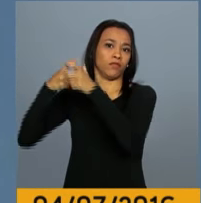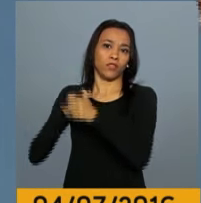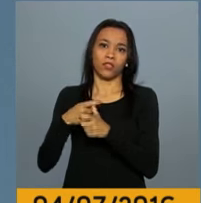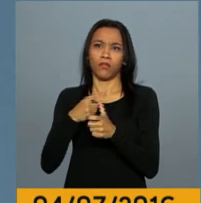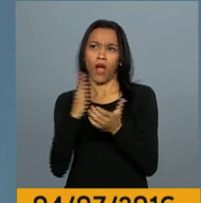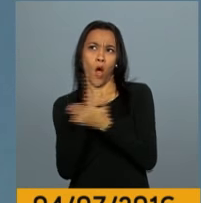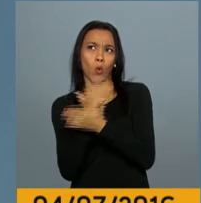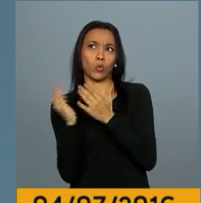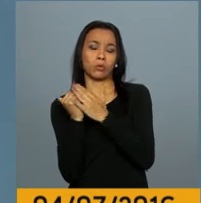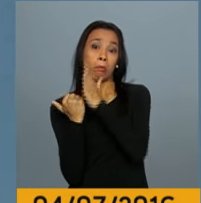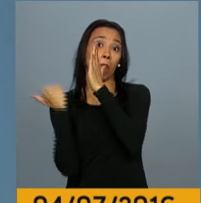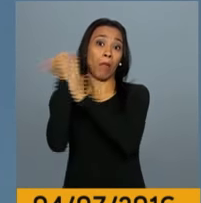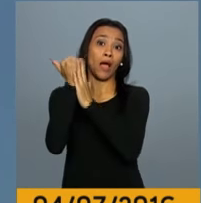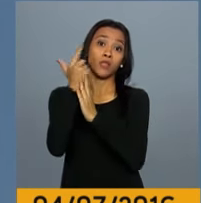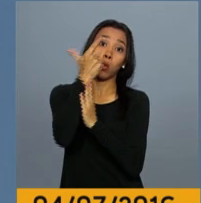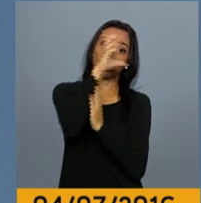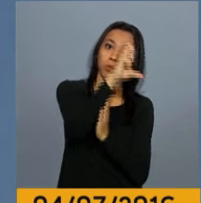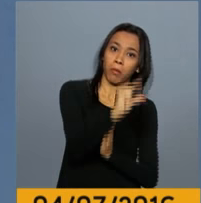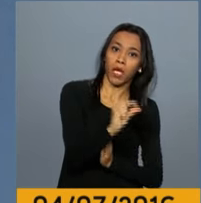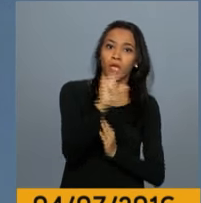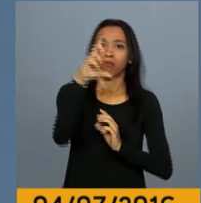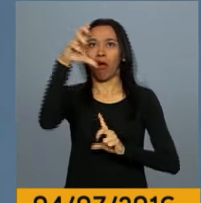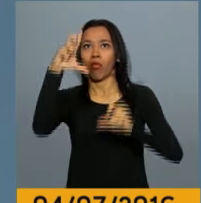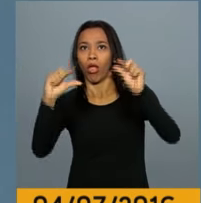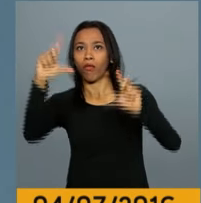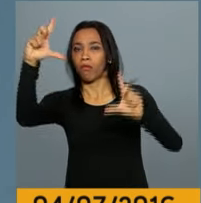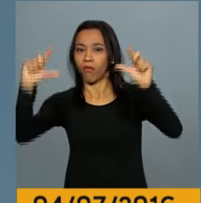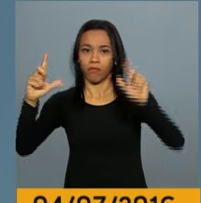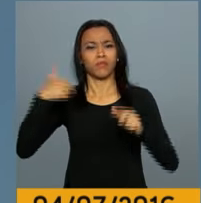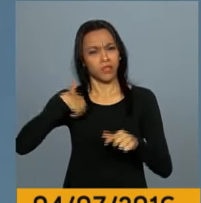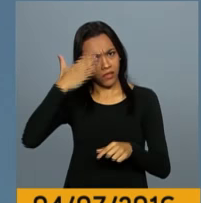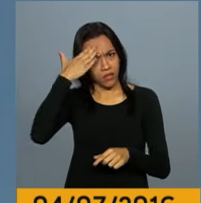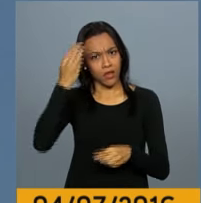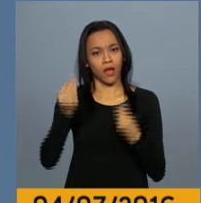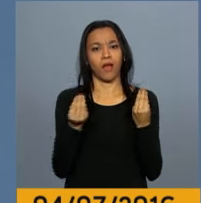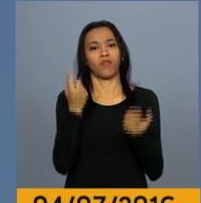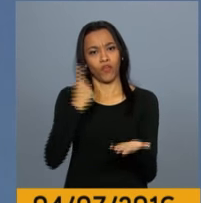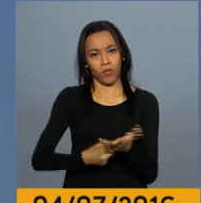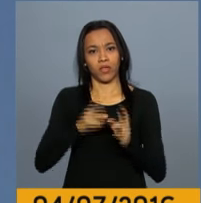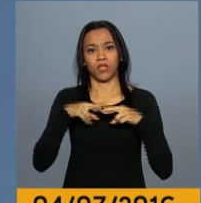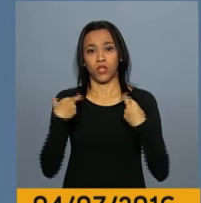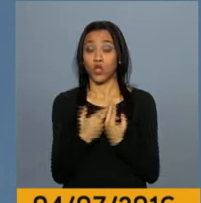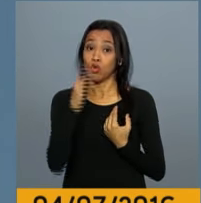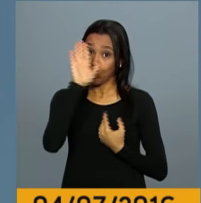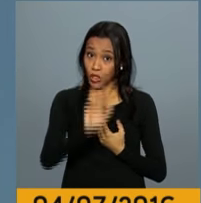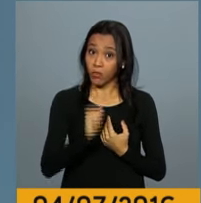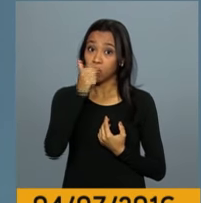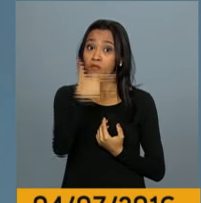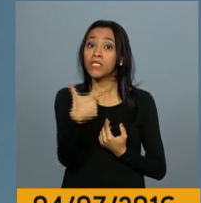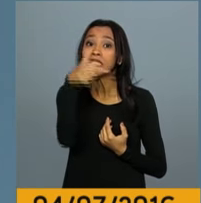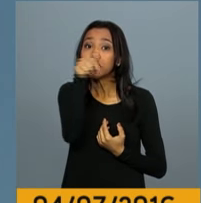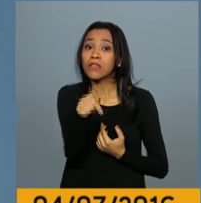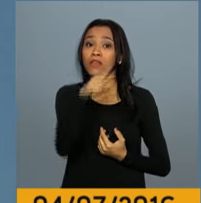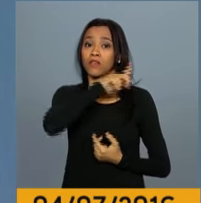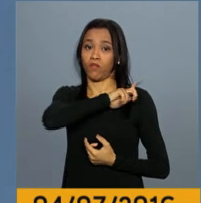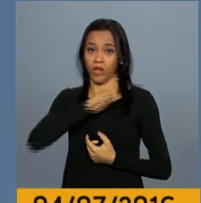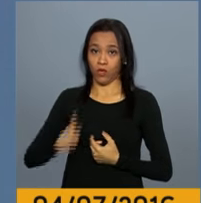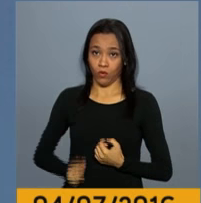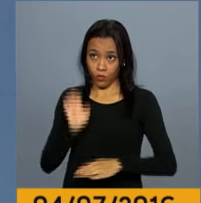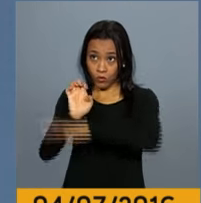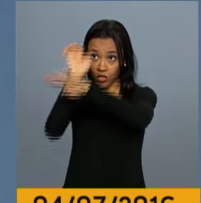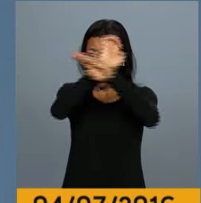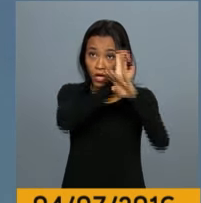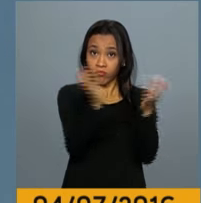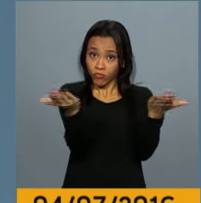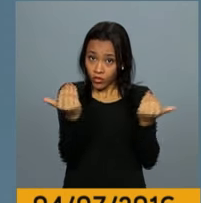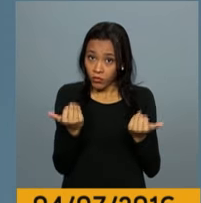que outro, o senador Pedro Taques acompanhou isso, sabe como foi essa reunião. Eu chamei os 27 governadores de Estado